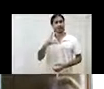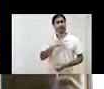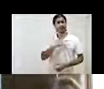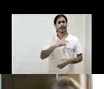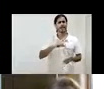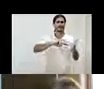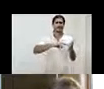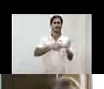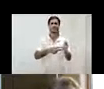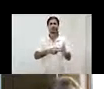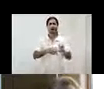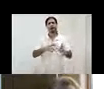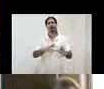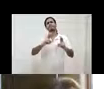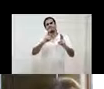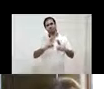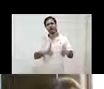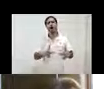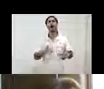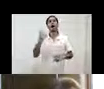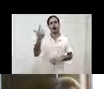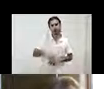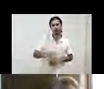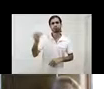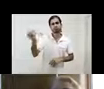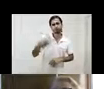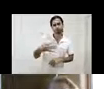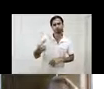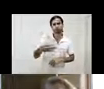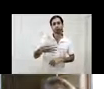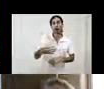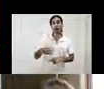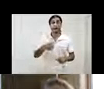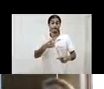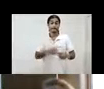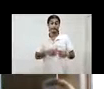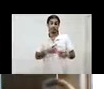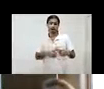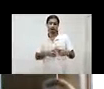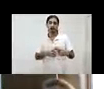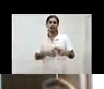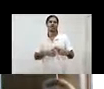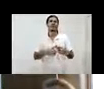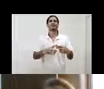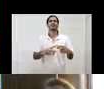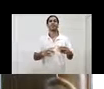pelos sentidos a elas atribuídos e não pela lógica de sua formalização.